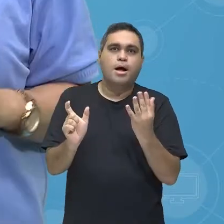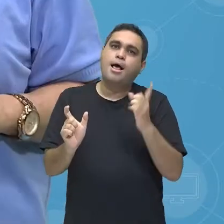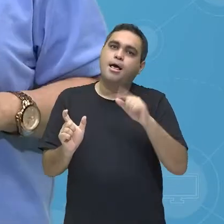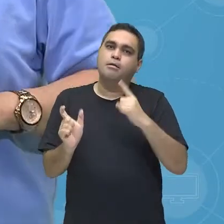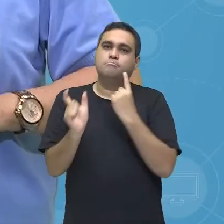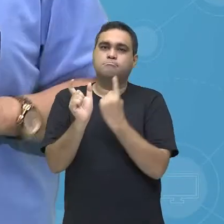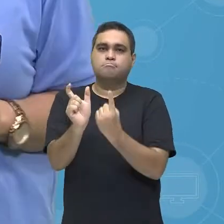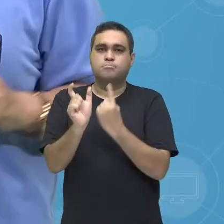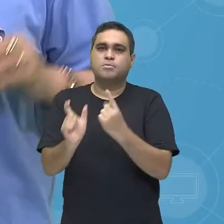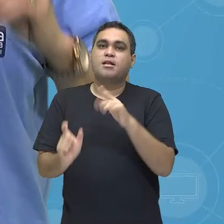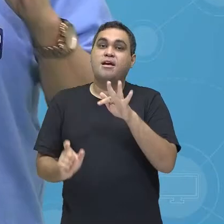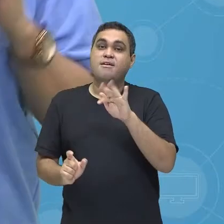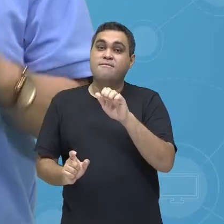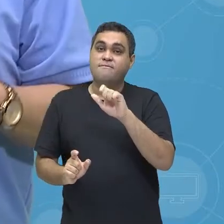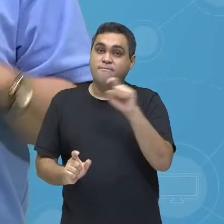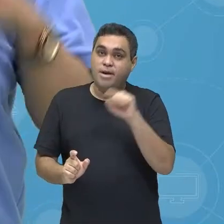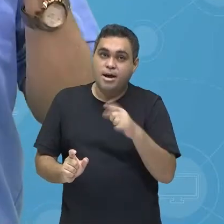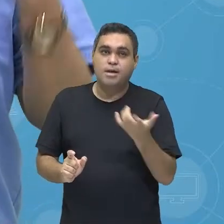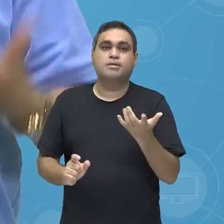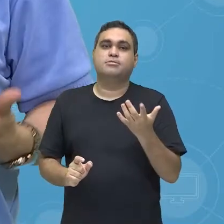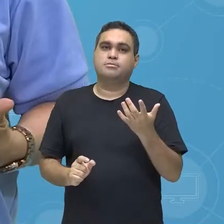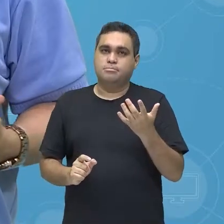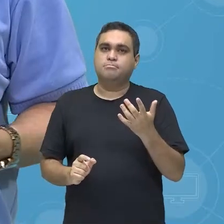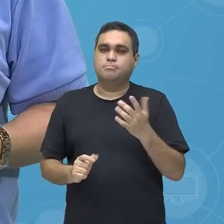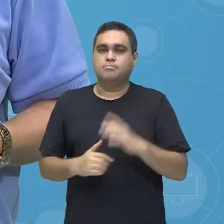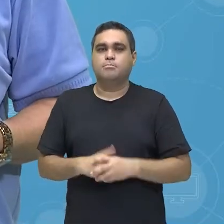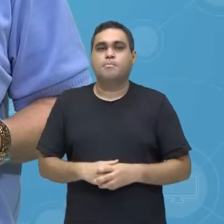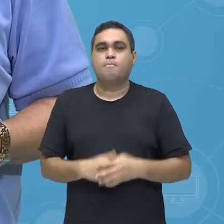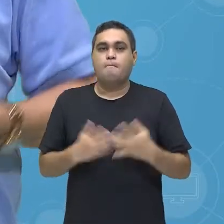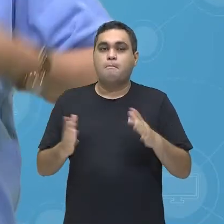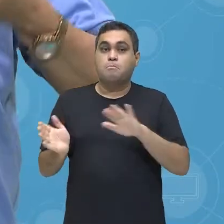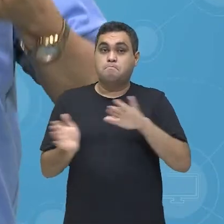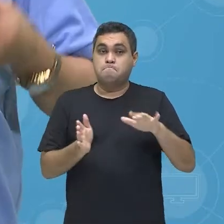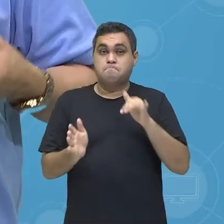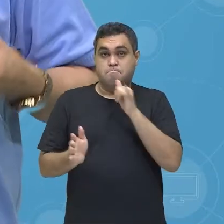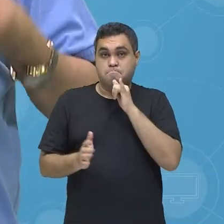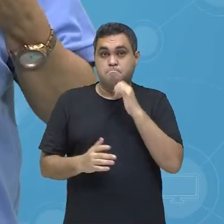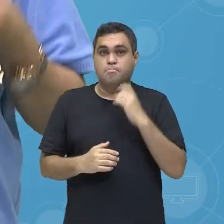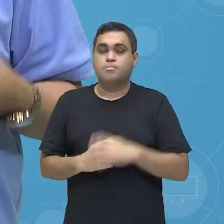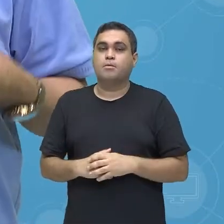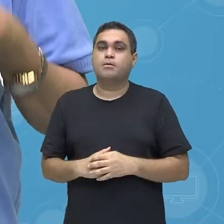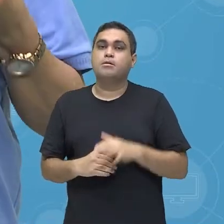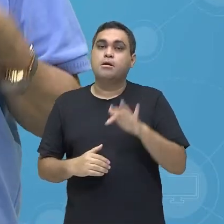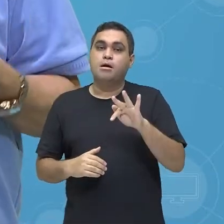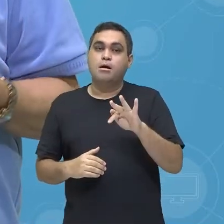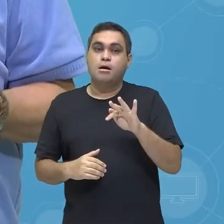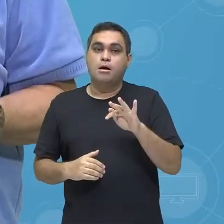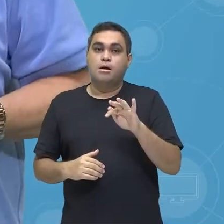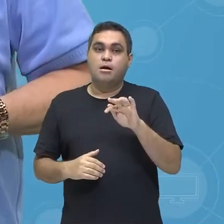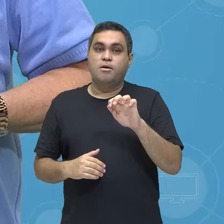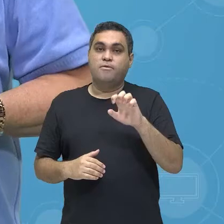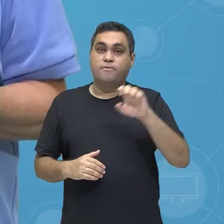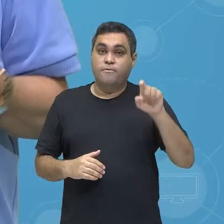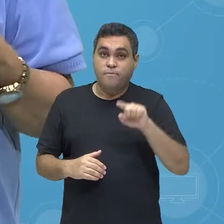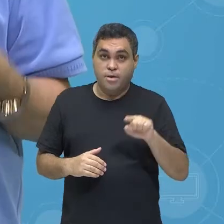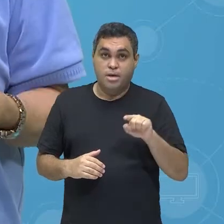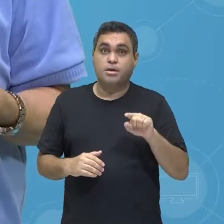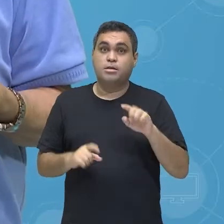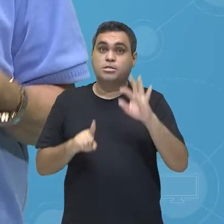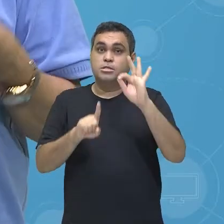assim sucessivamente. Seguindo, outro exemplo com o verbo fazer, faz 30 graus